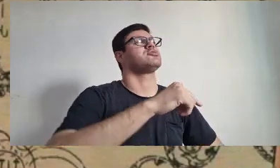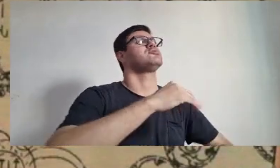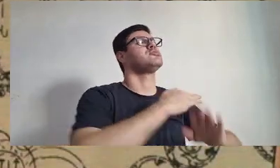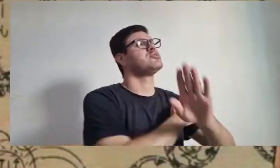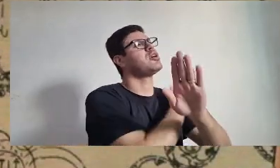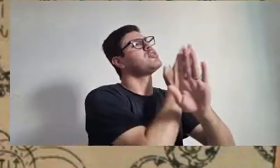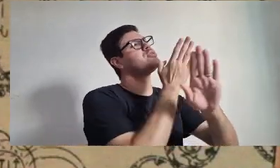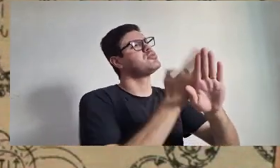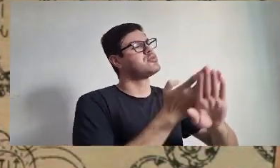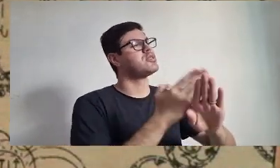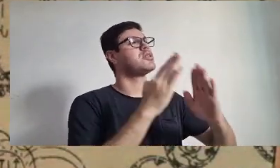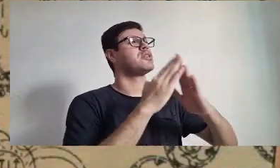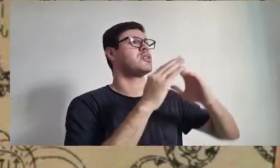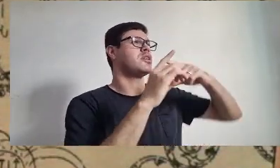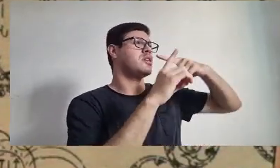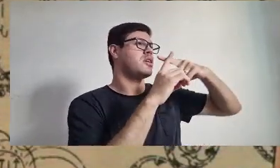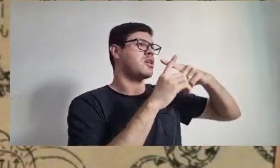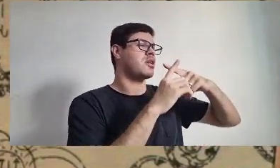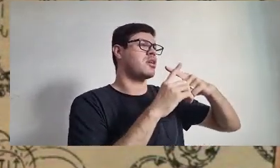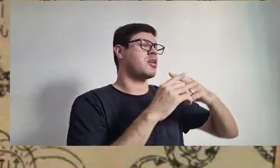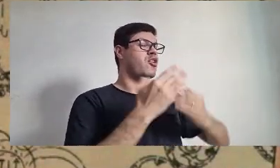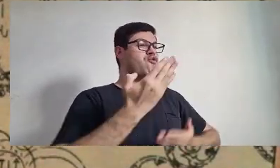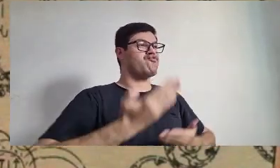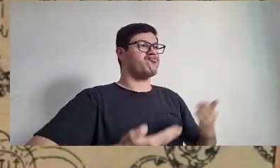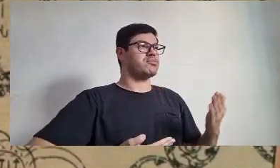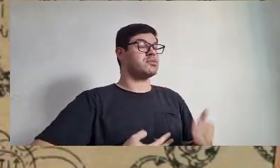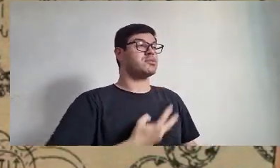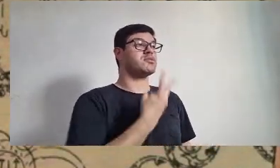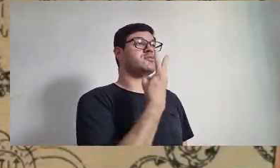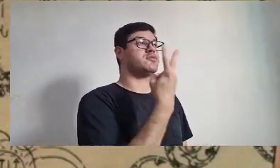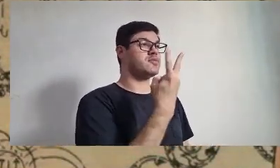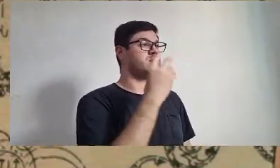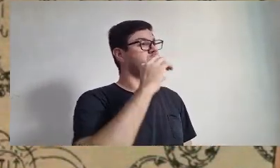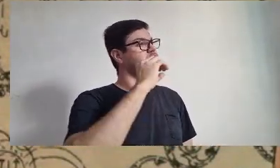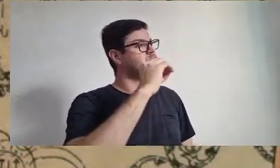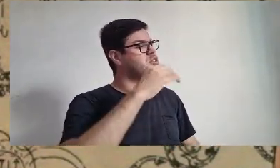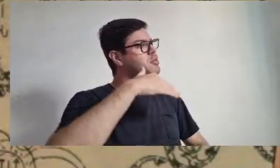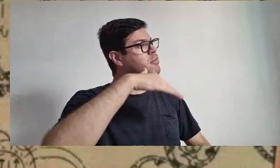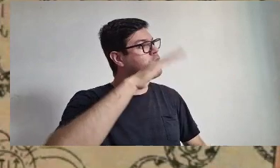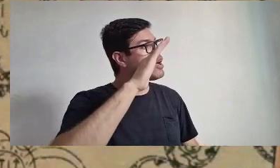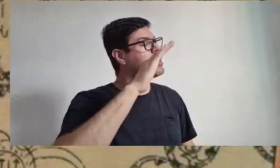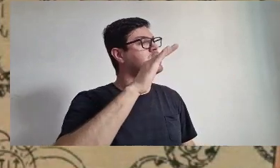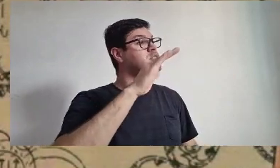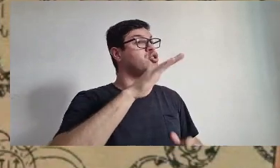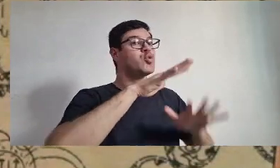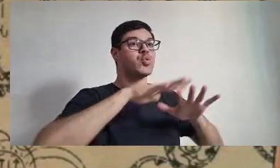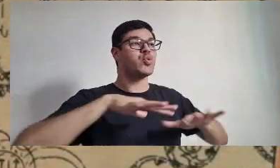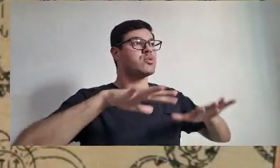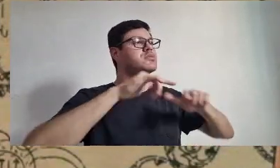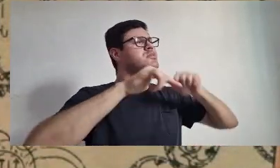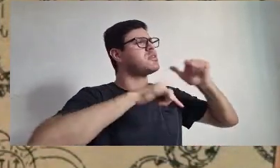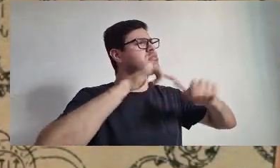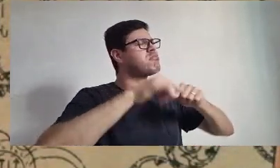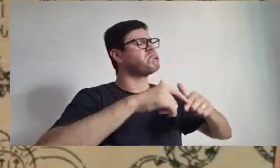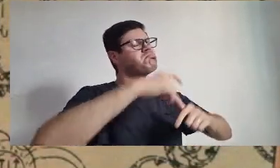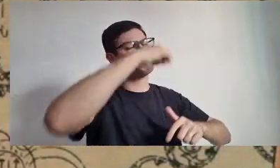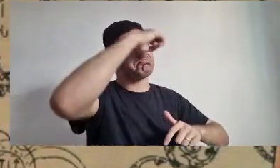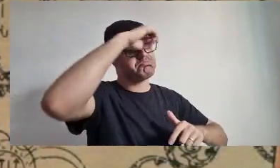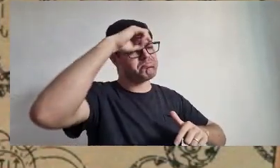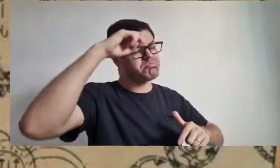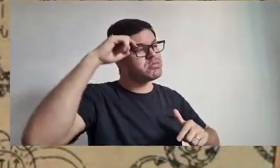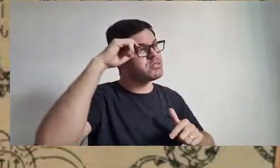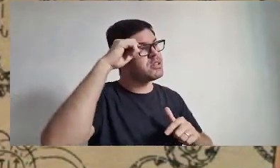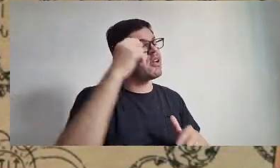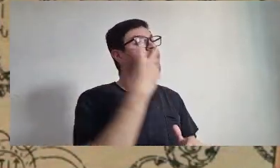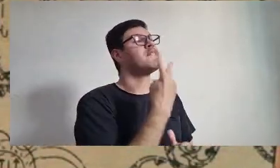igreja conta atualmente com 21 funcionários. Todos trabalham muito. Mas 21, só